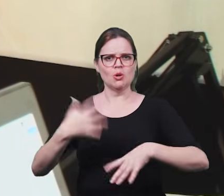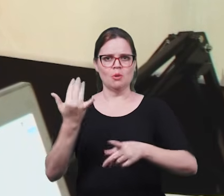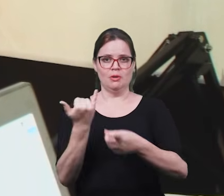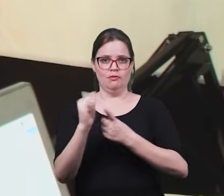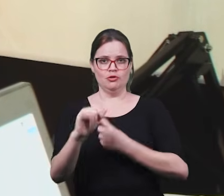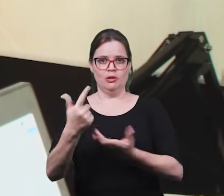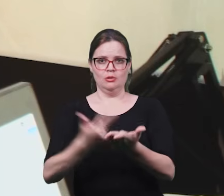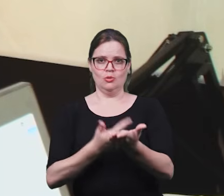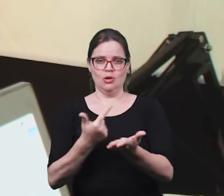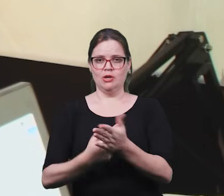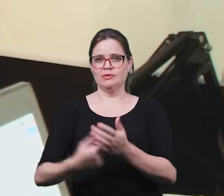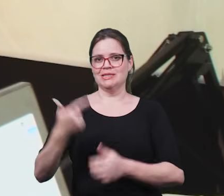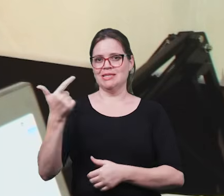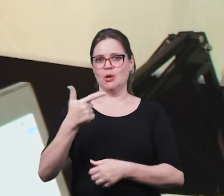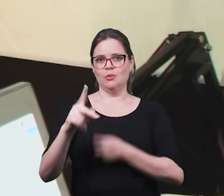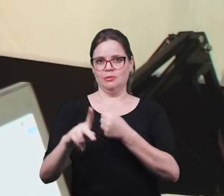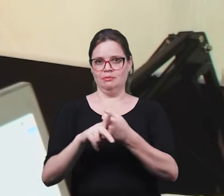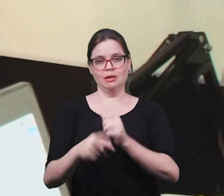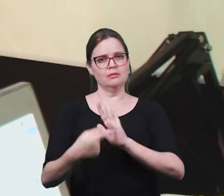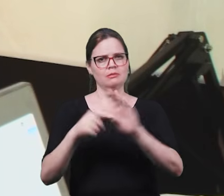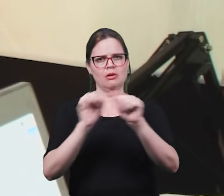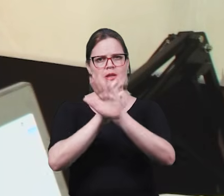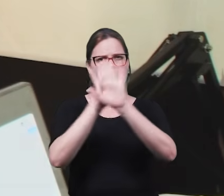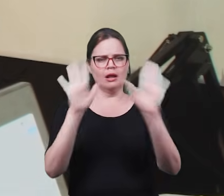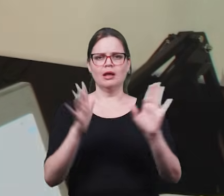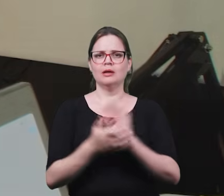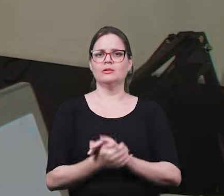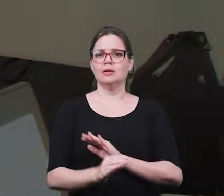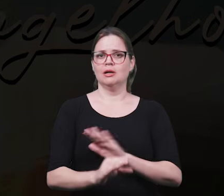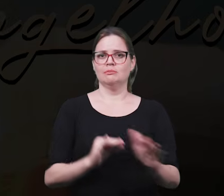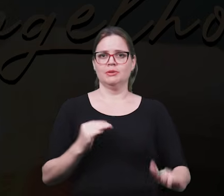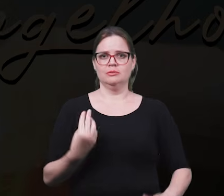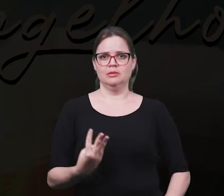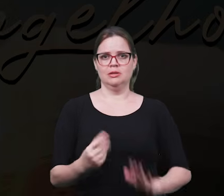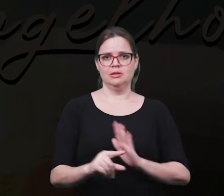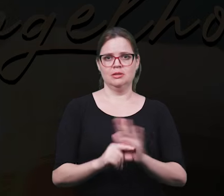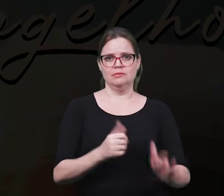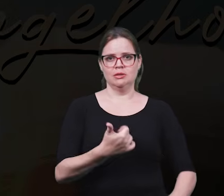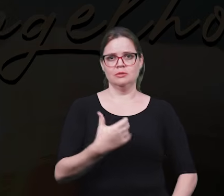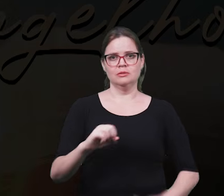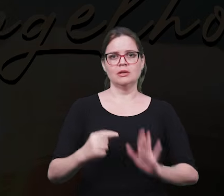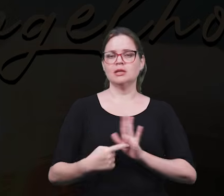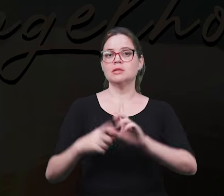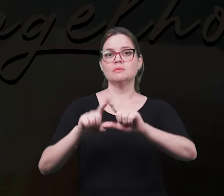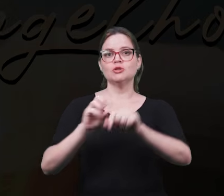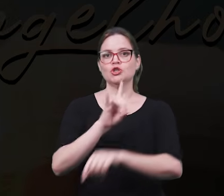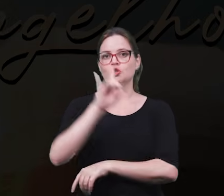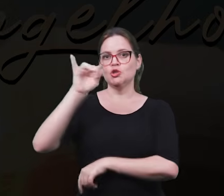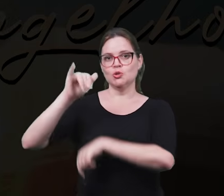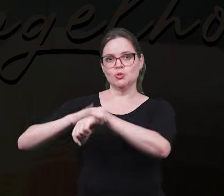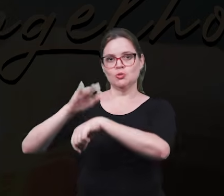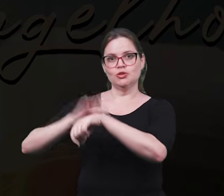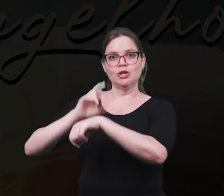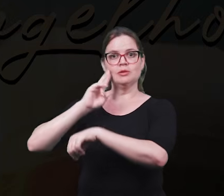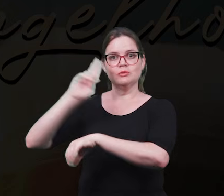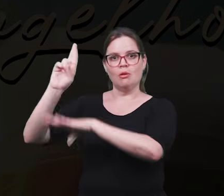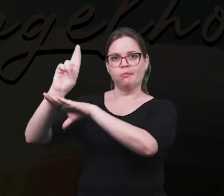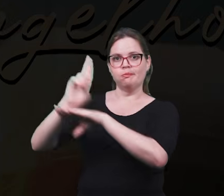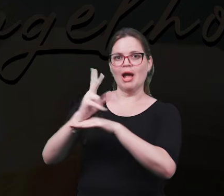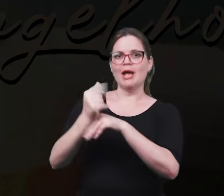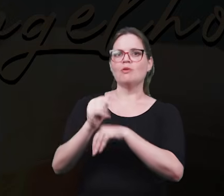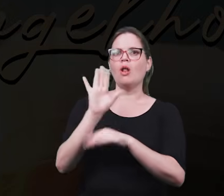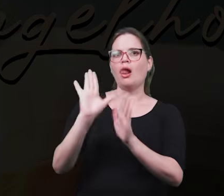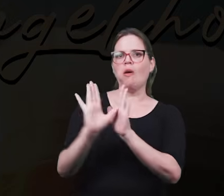sua carta, a segunda carta de Pedro, no capítulo 3, verso 10, afirmou que o dia do Senhor vem como ladrão